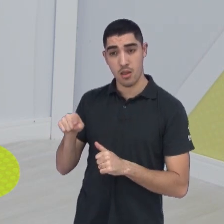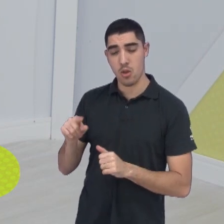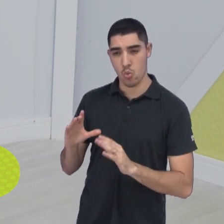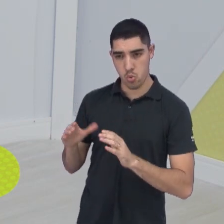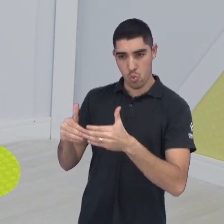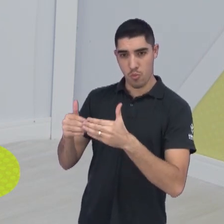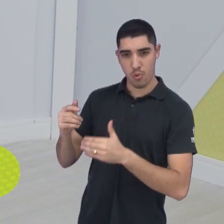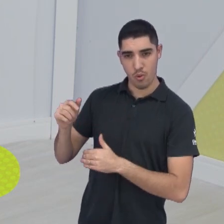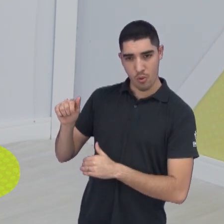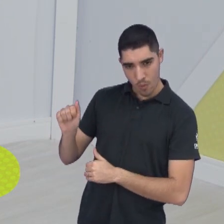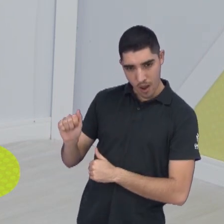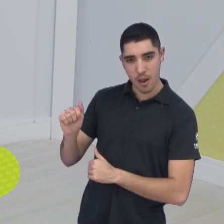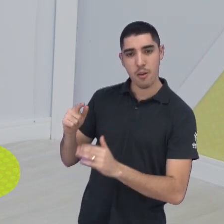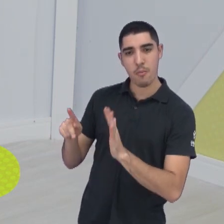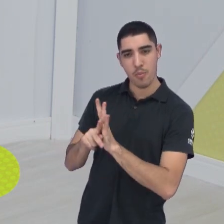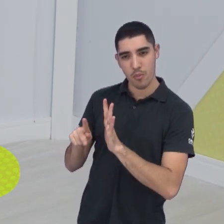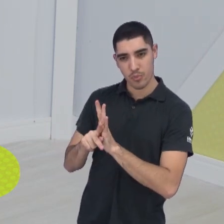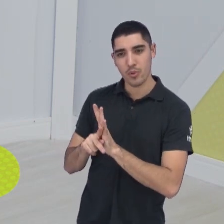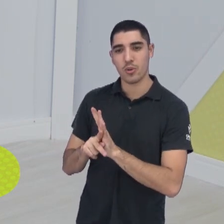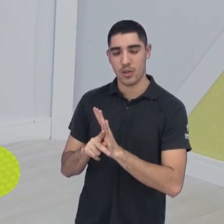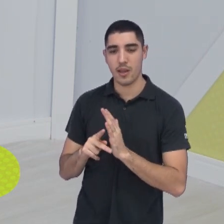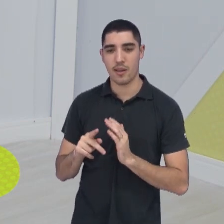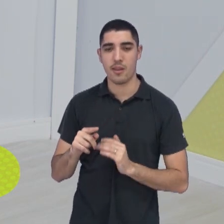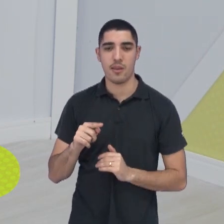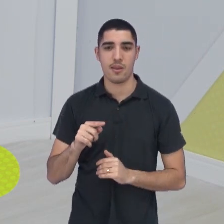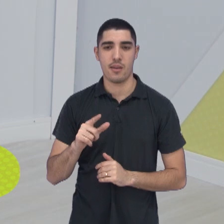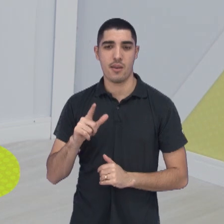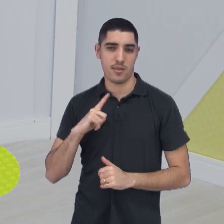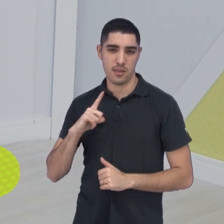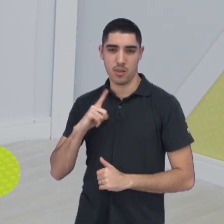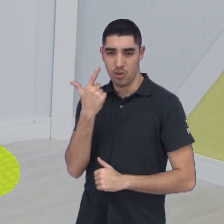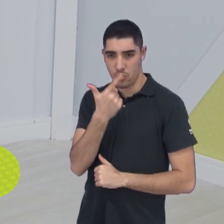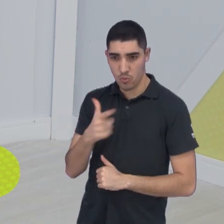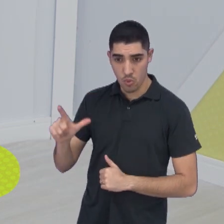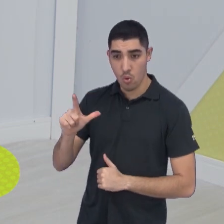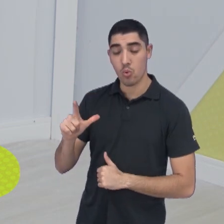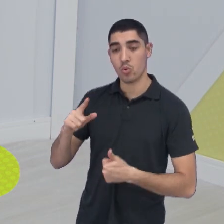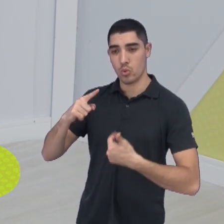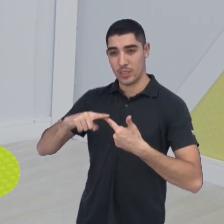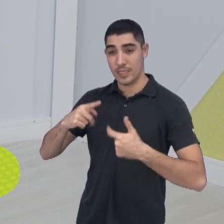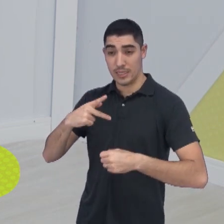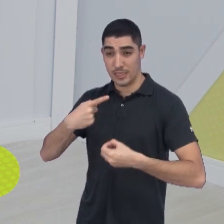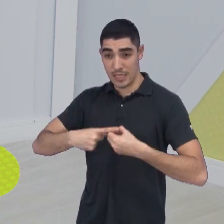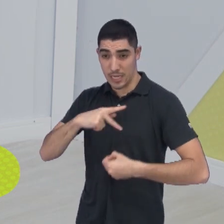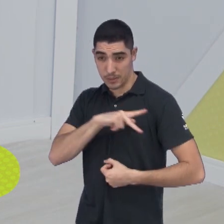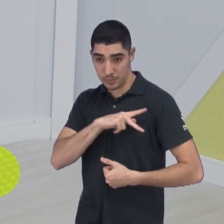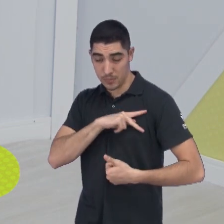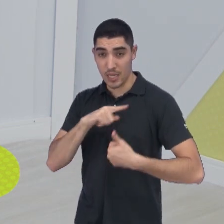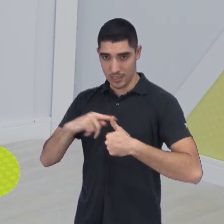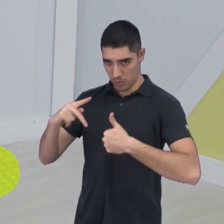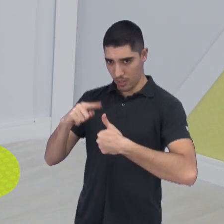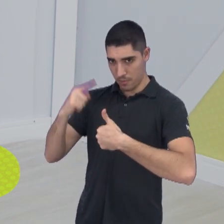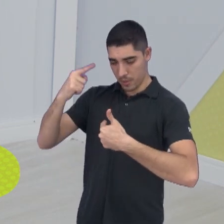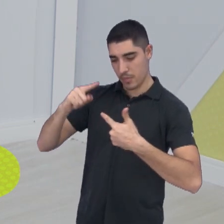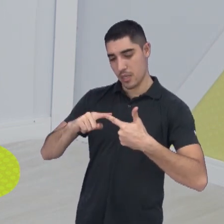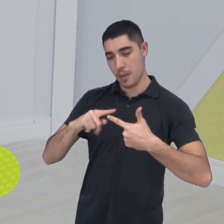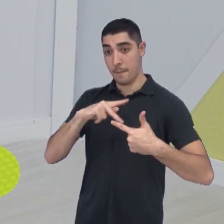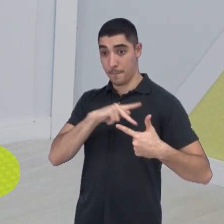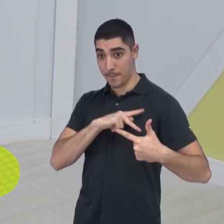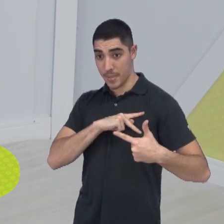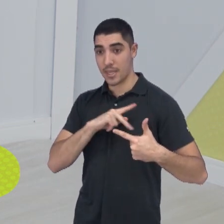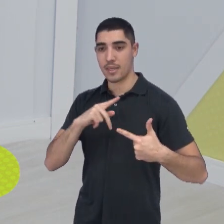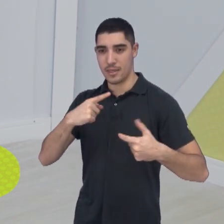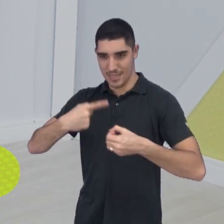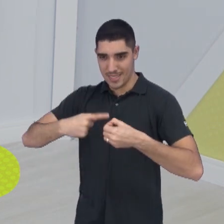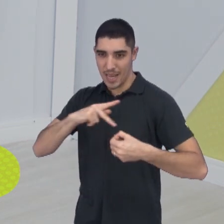A com 16 pontos em 7 jogos, seguido de perto pelo Pinda, que vem em segundo com 16 pontos em 7 jogos, e o Corinthians em